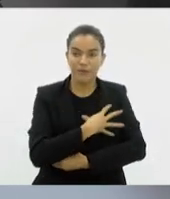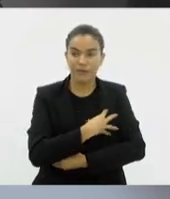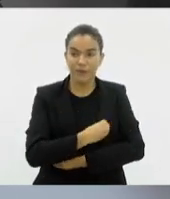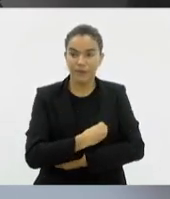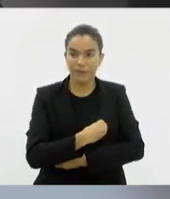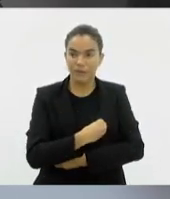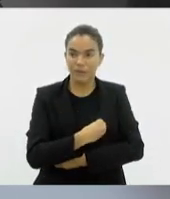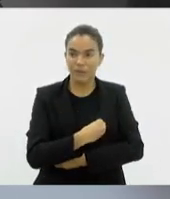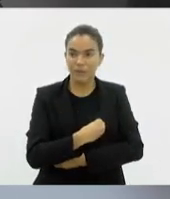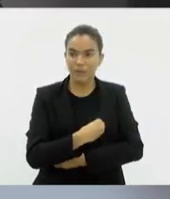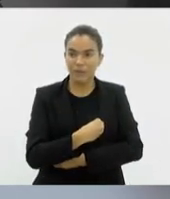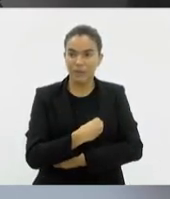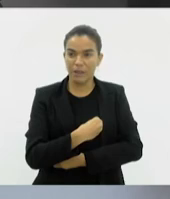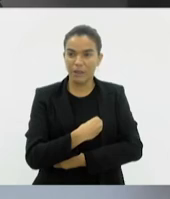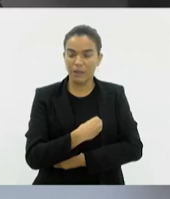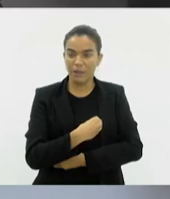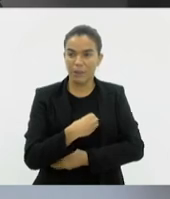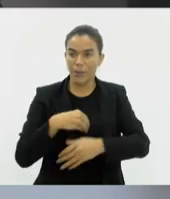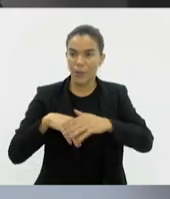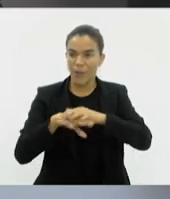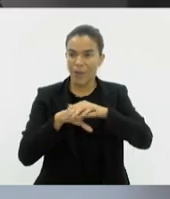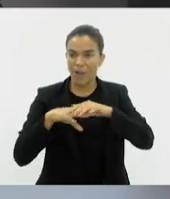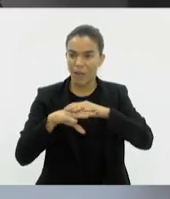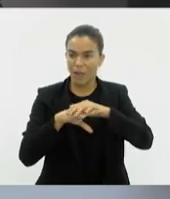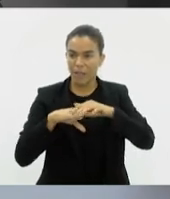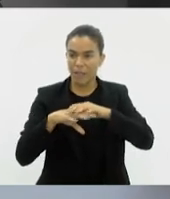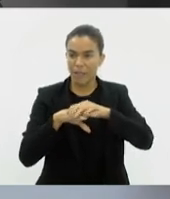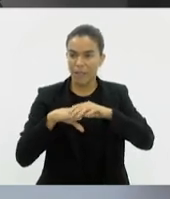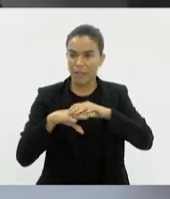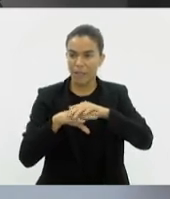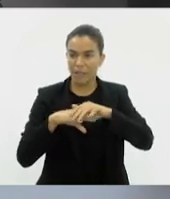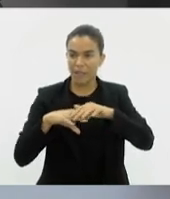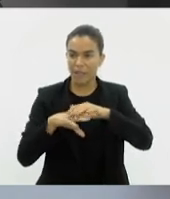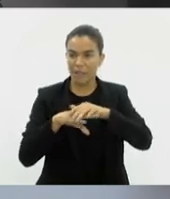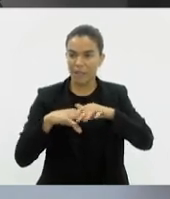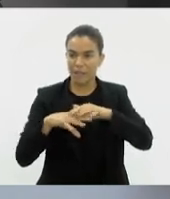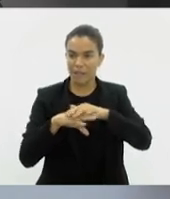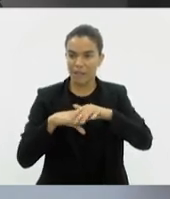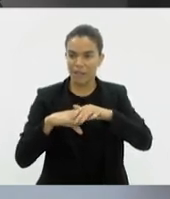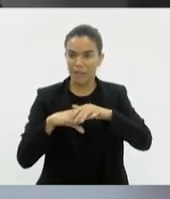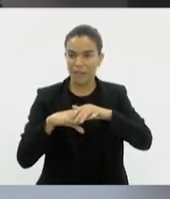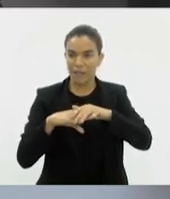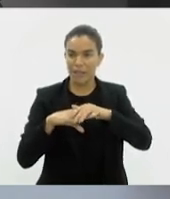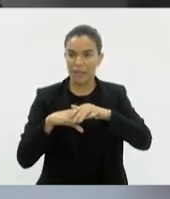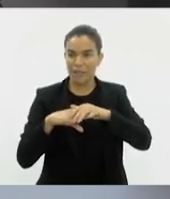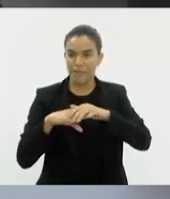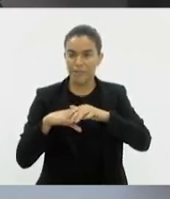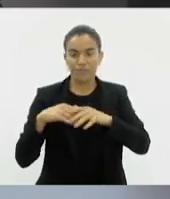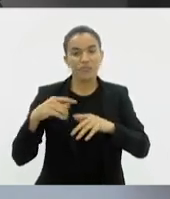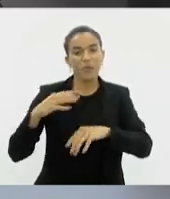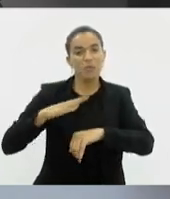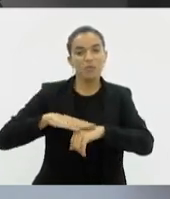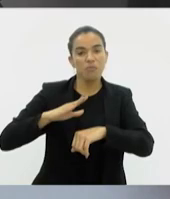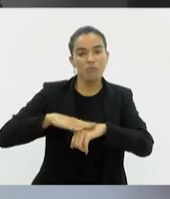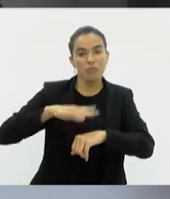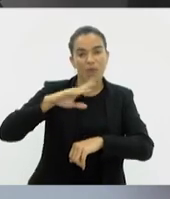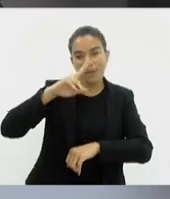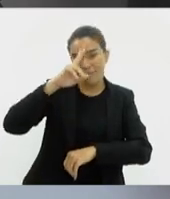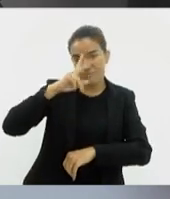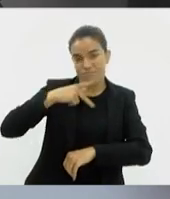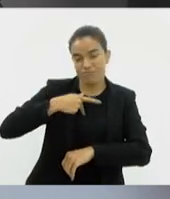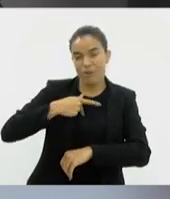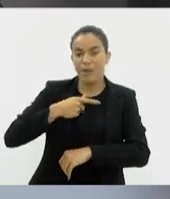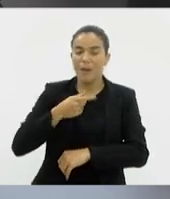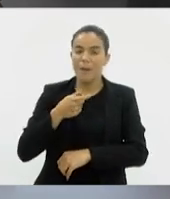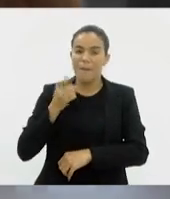guia intérprete, foi uma grande emoção, deputado Luiz Paulo, porque ela própria relatou, não